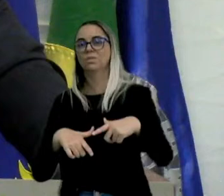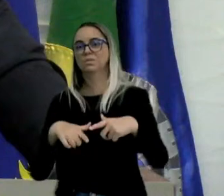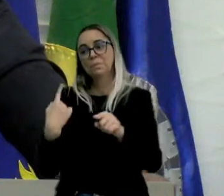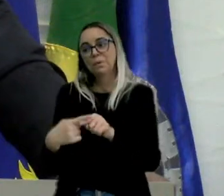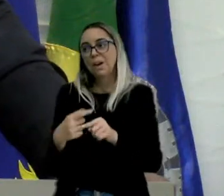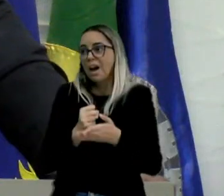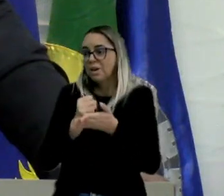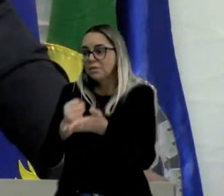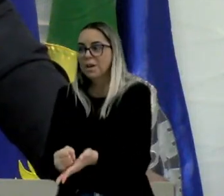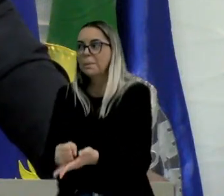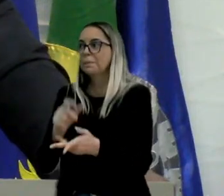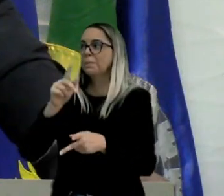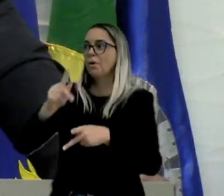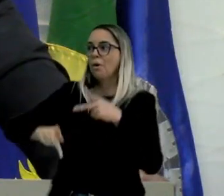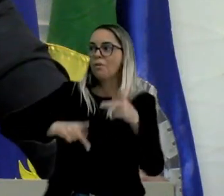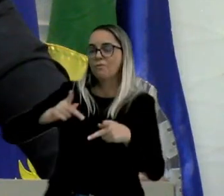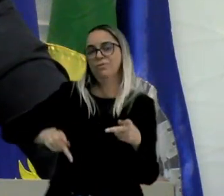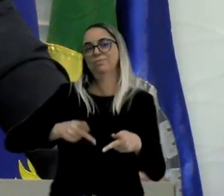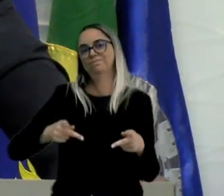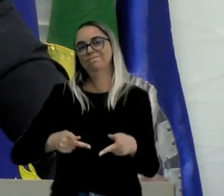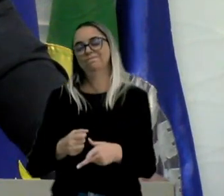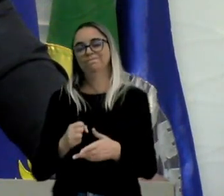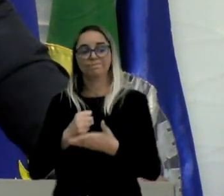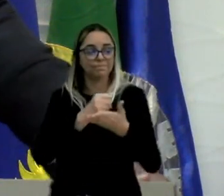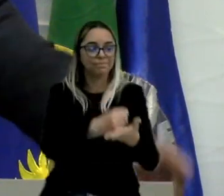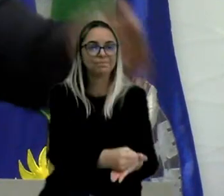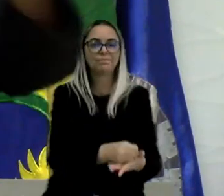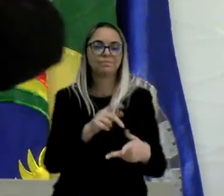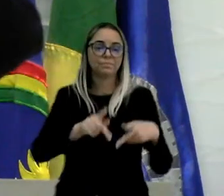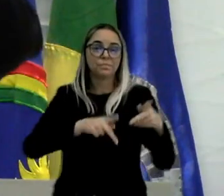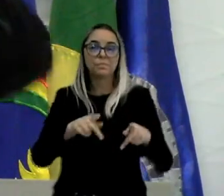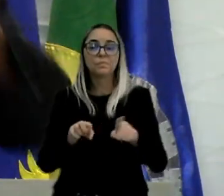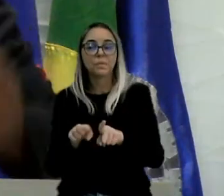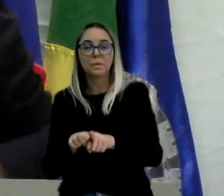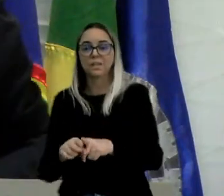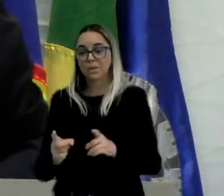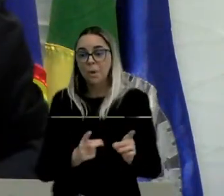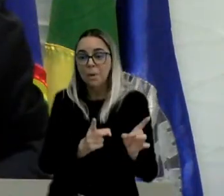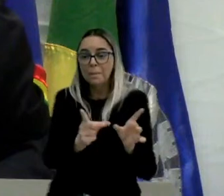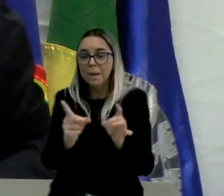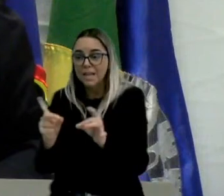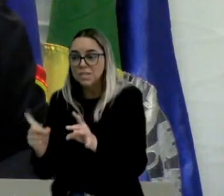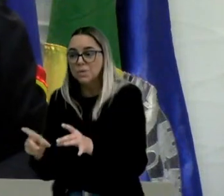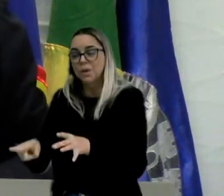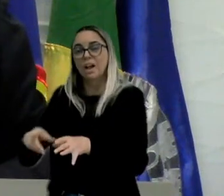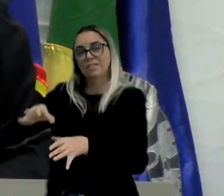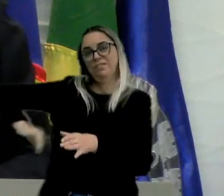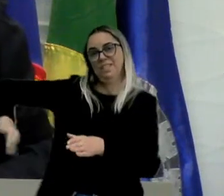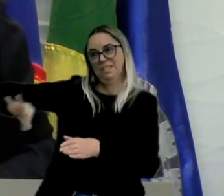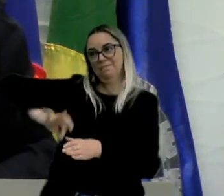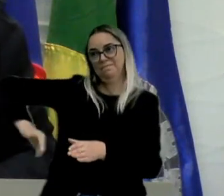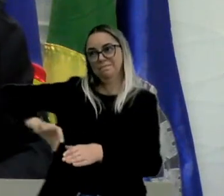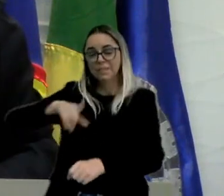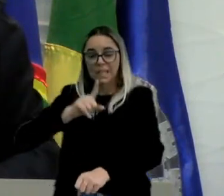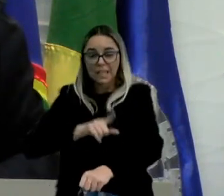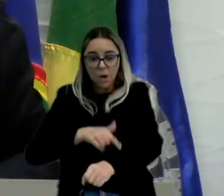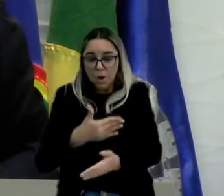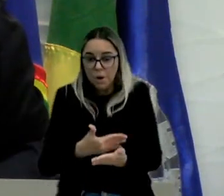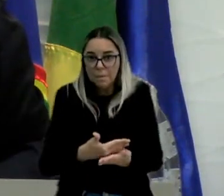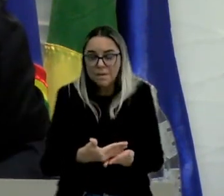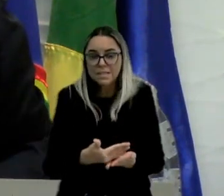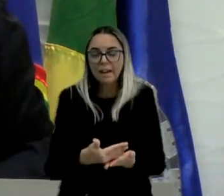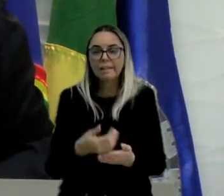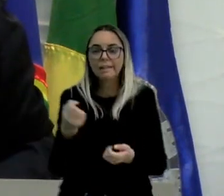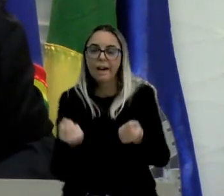a população ajudar a população e ajudar até o comércio de nossa Vila que a partir do momento que a gente bota um carro para